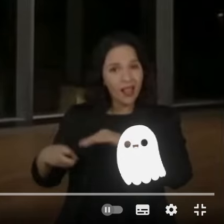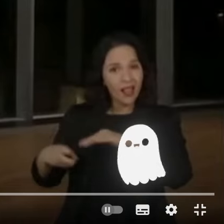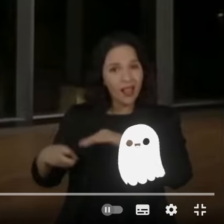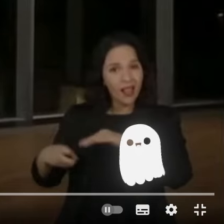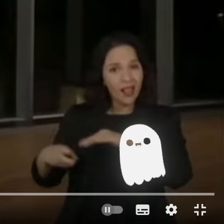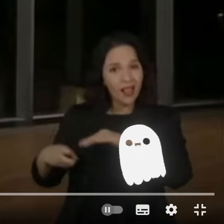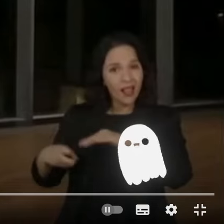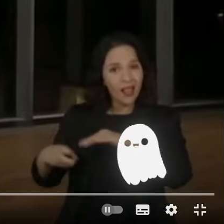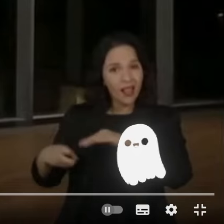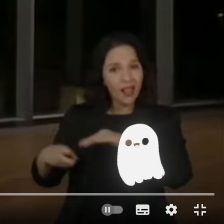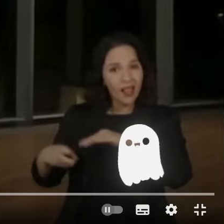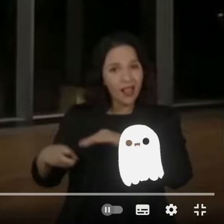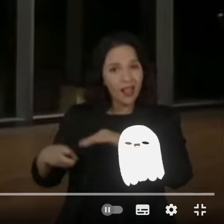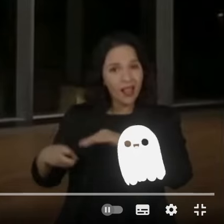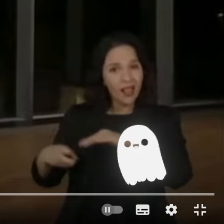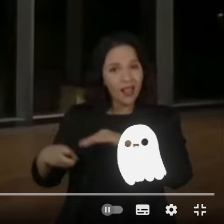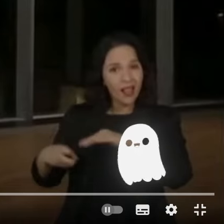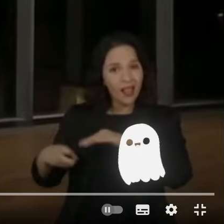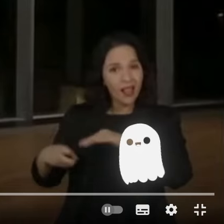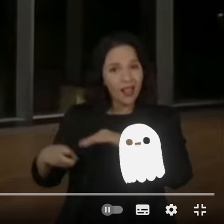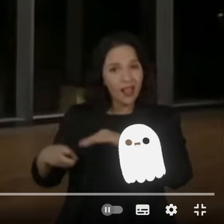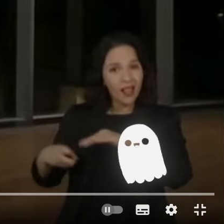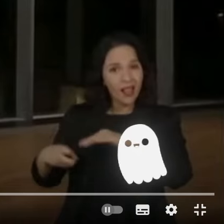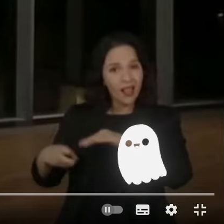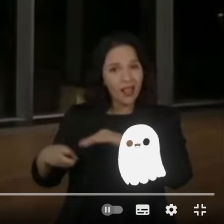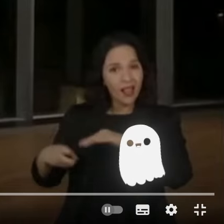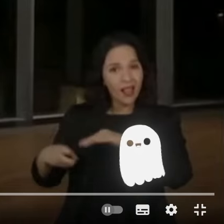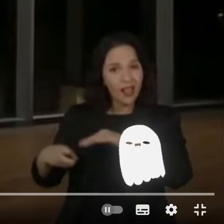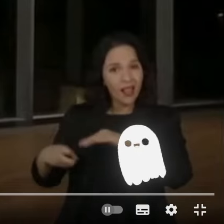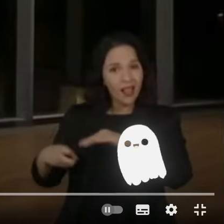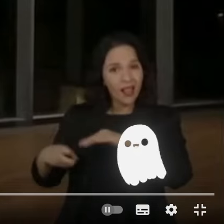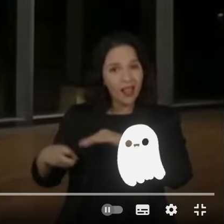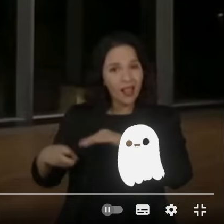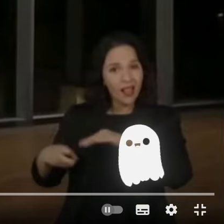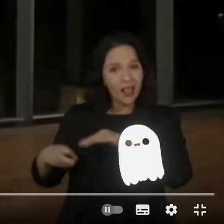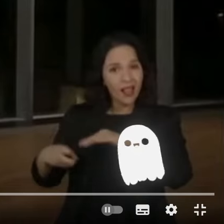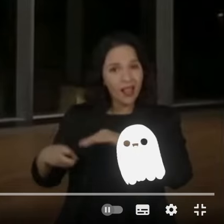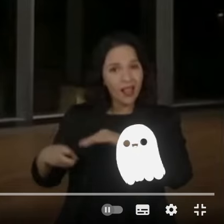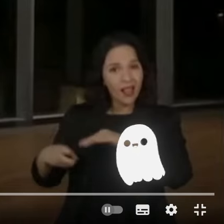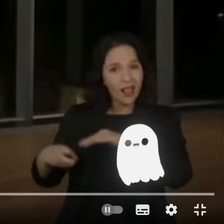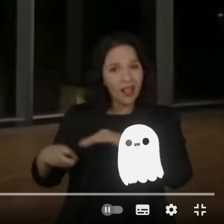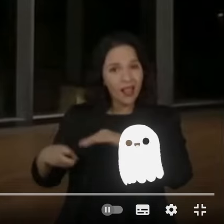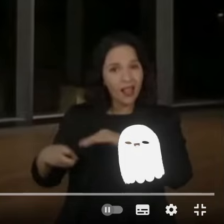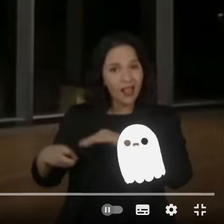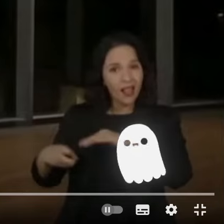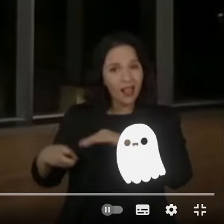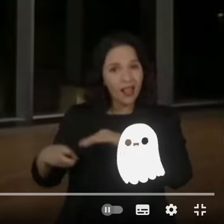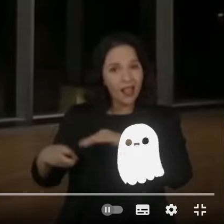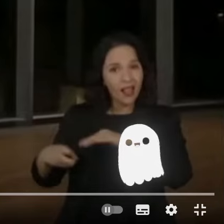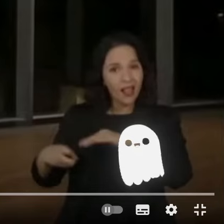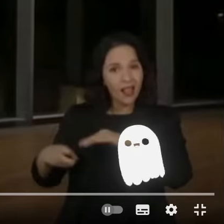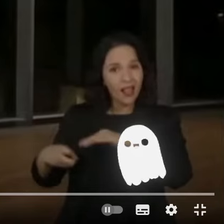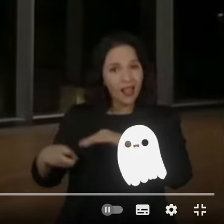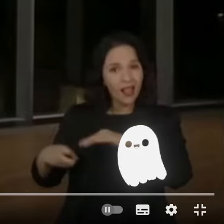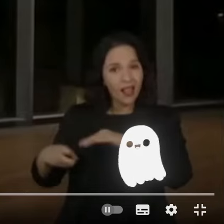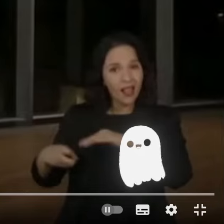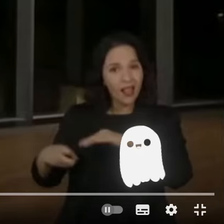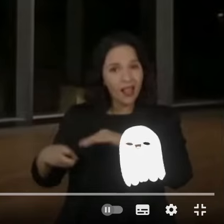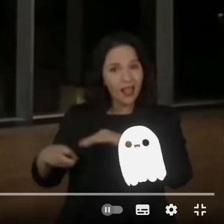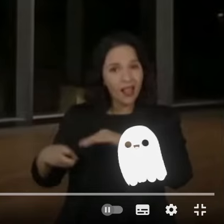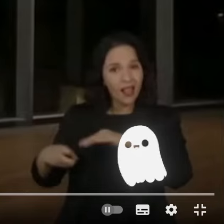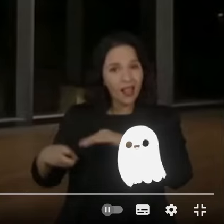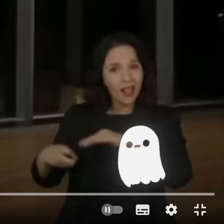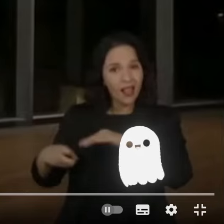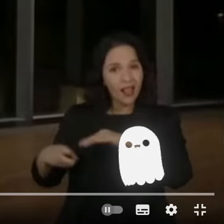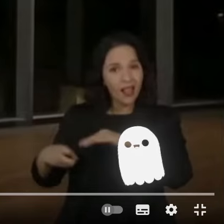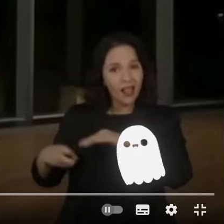jacarezinho na prancha, então a minha mãe me deu de presente uma mais pesada. E aí essa menina veio e falou, não queria que eu descesse. Daí eu falei, vem aqui, se tu é bem mulher, não